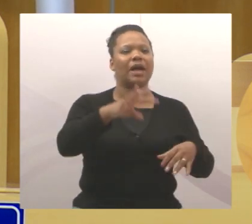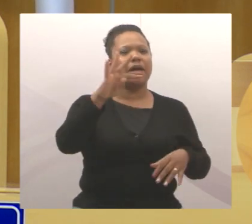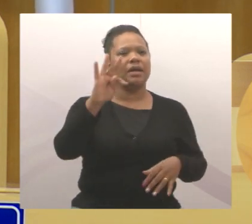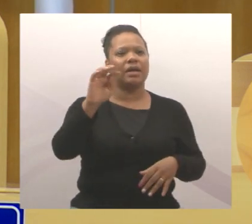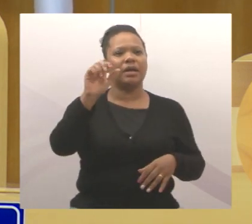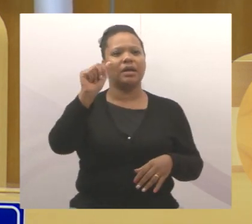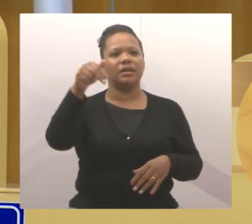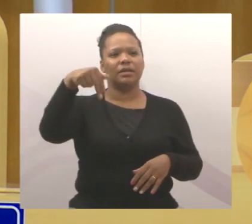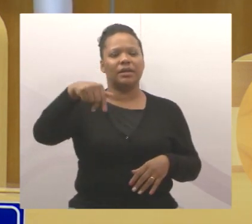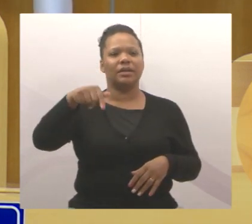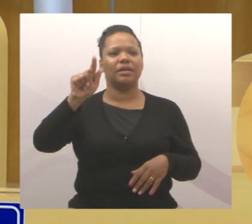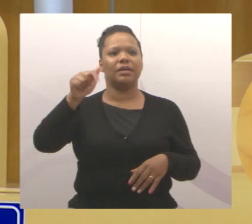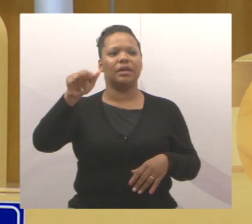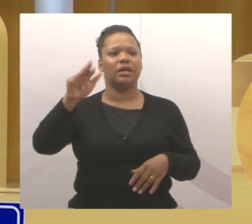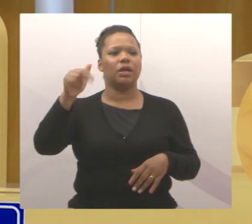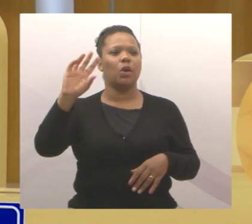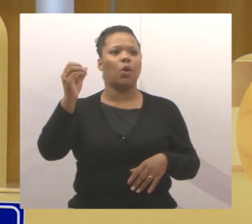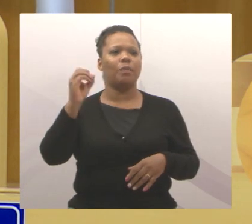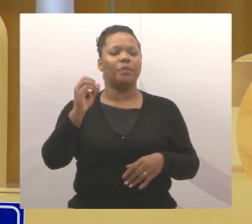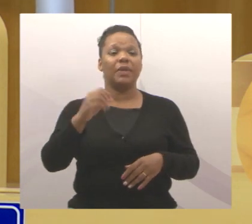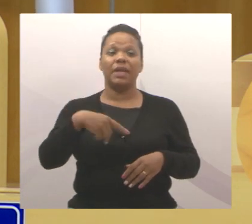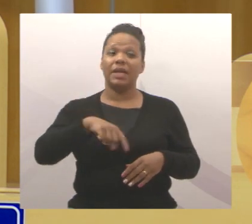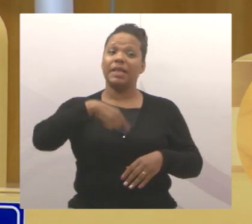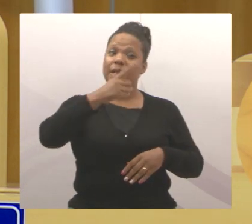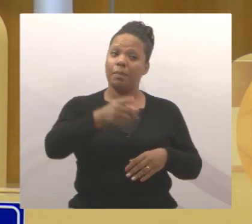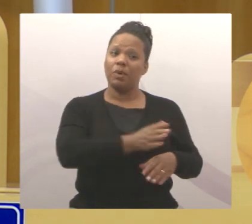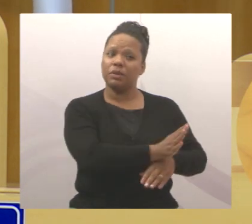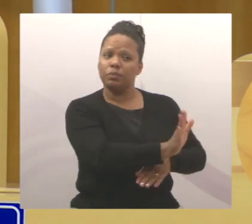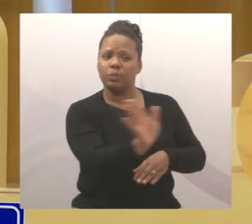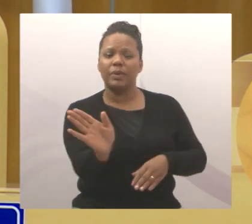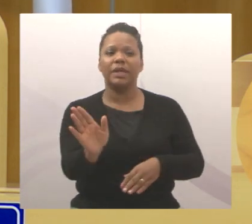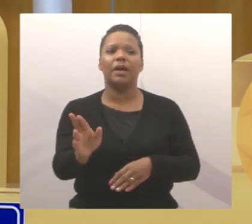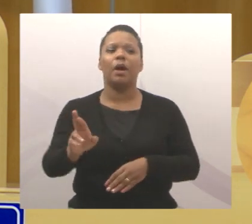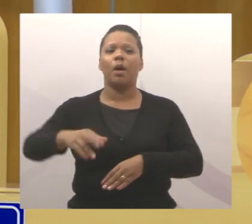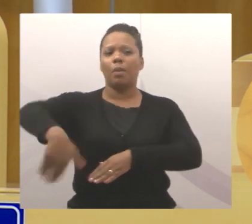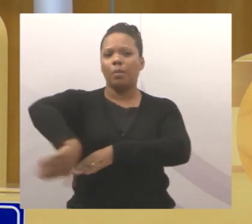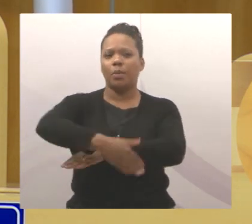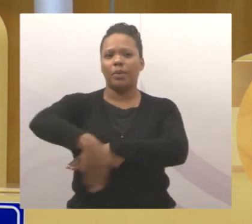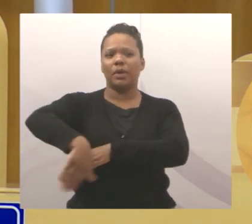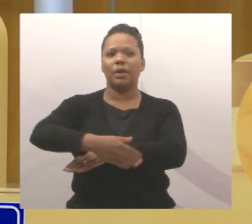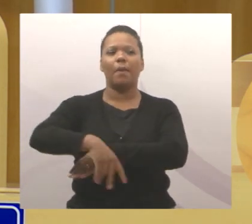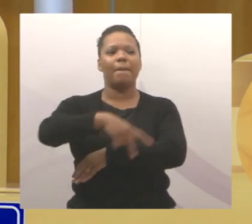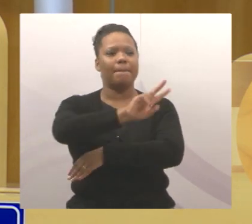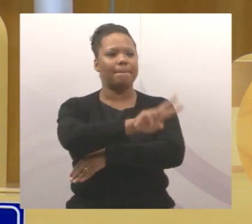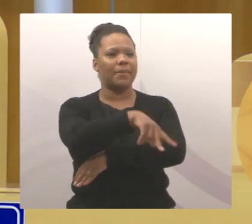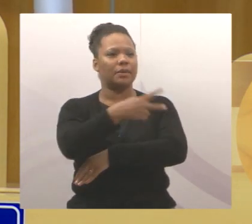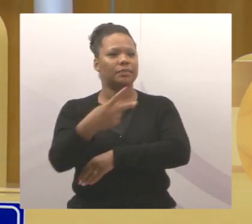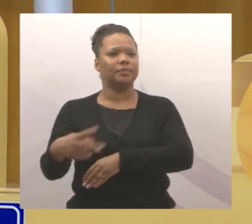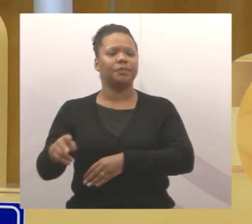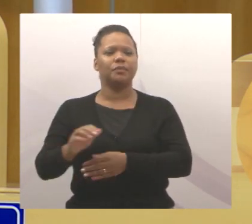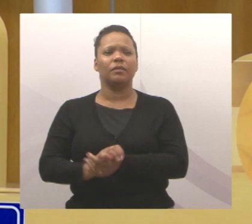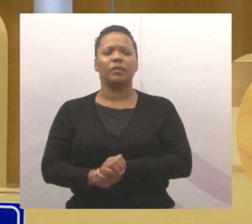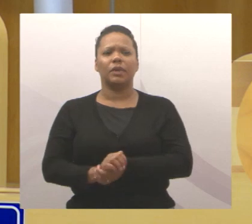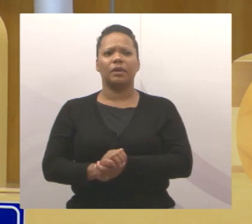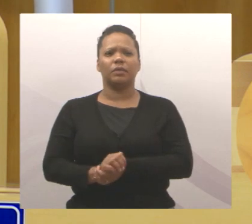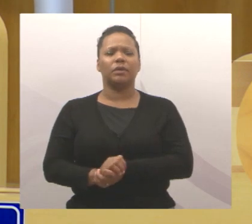ia para o Rio Paraíba. Mas no bairro do Pedramar e do Imperial